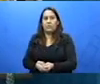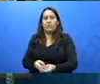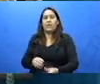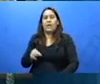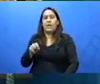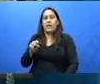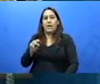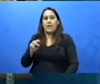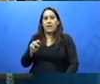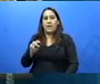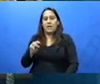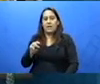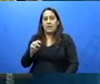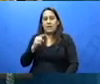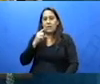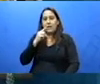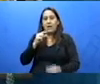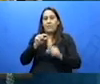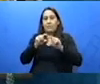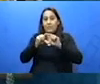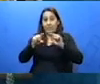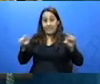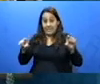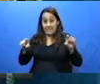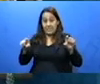A autora